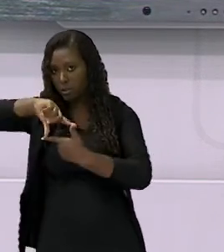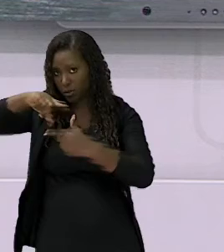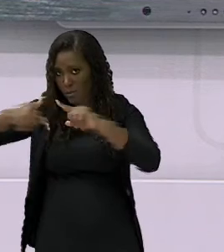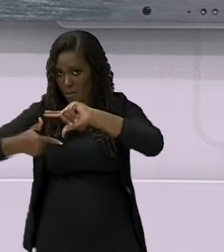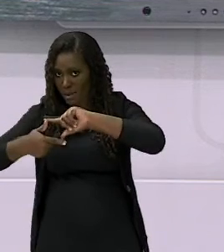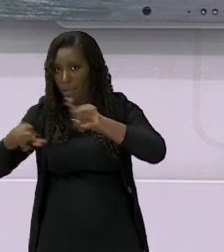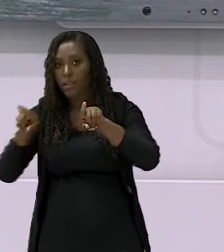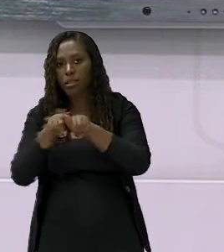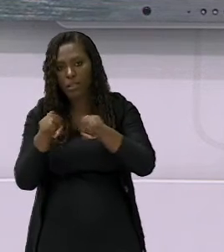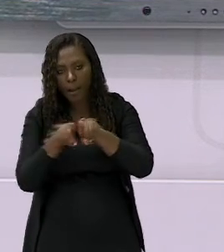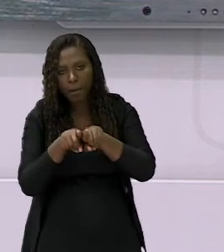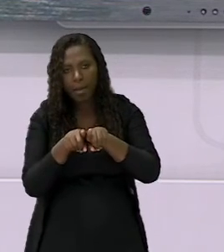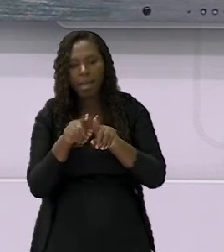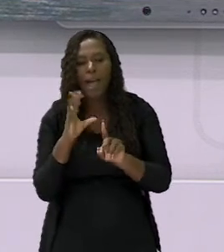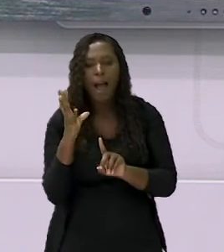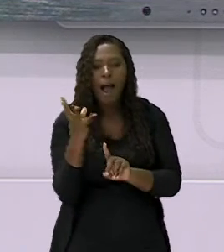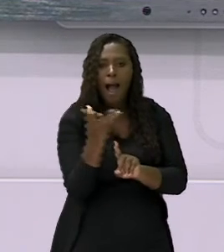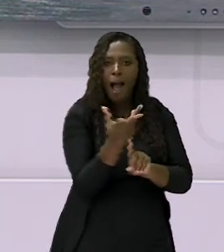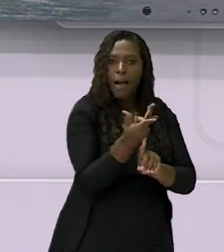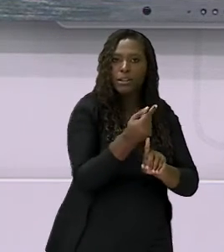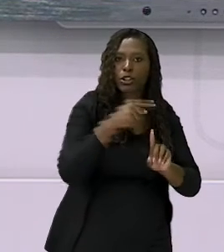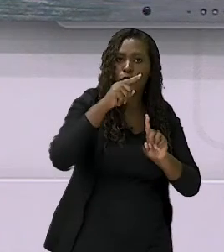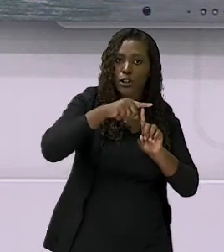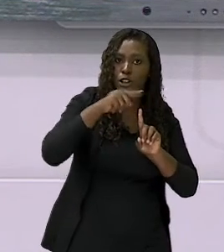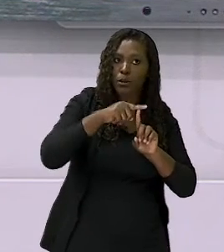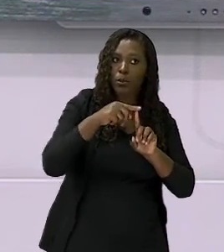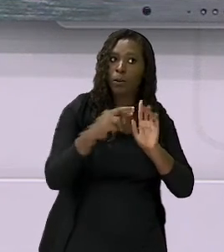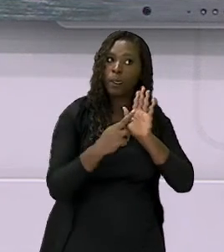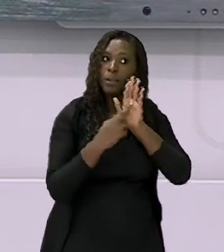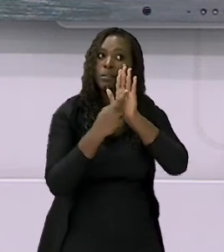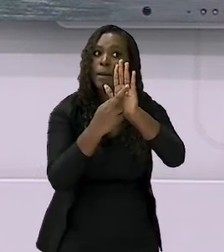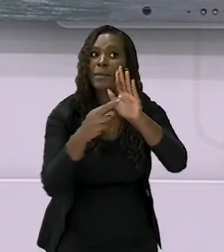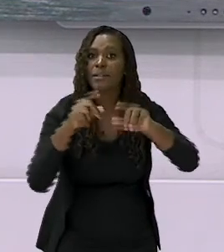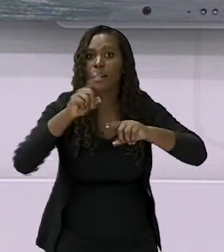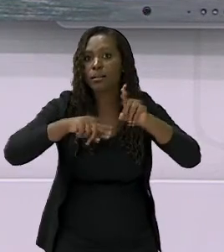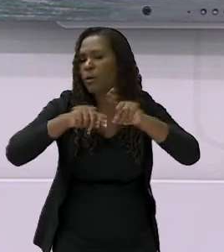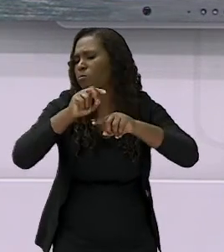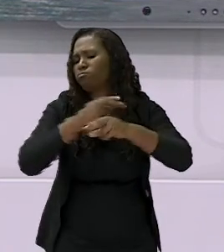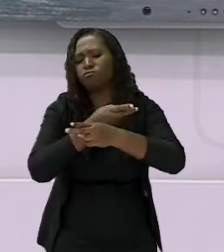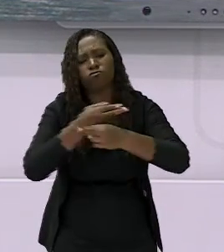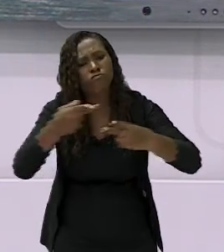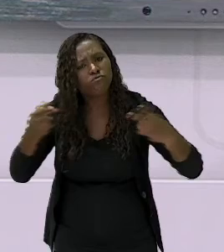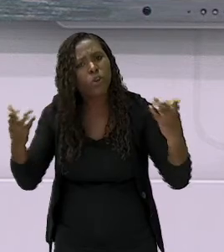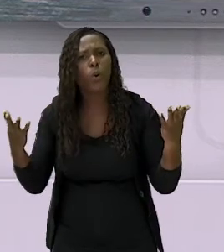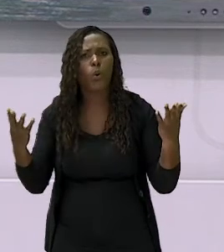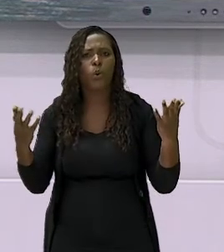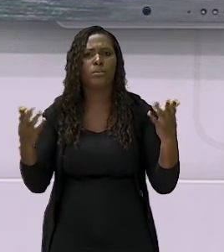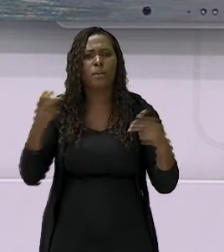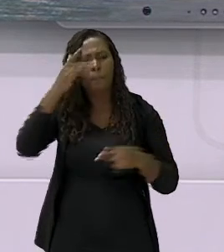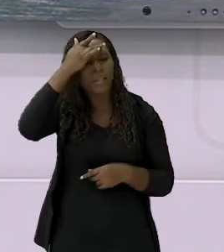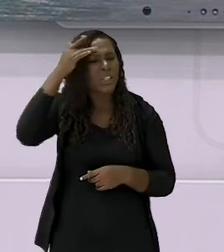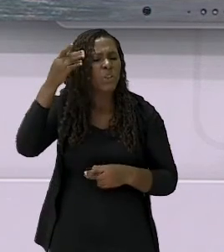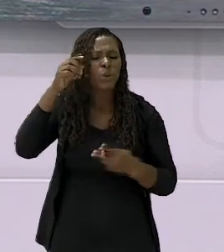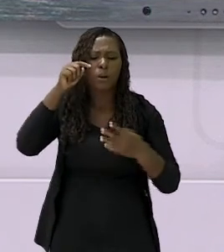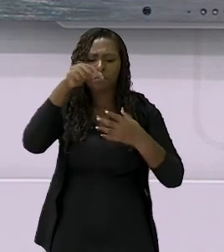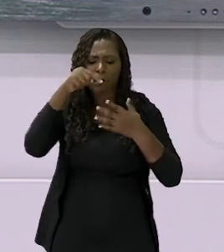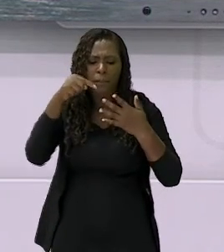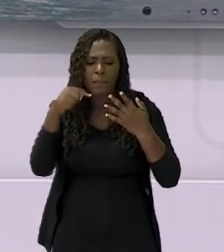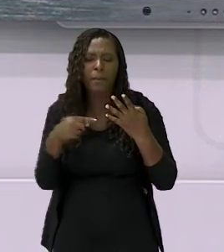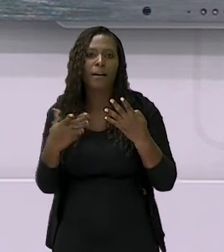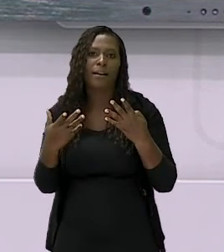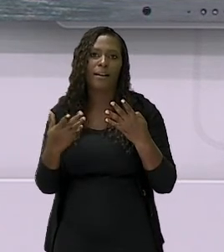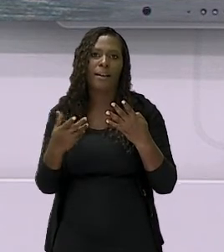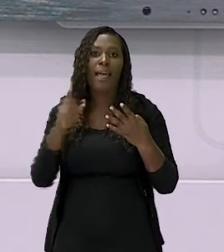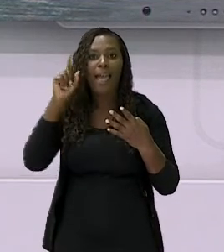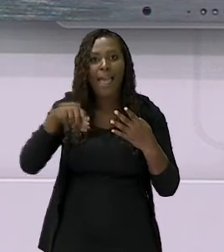representar algo ou alguma coisa usando as formas geométricas, os diversos cubos, sim, muitas